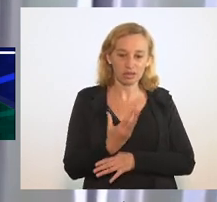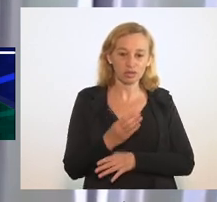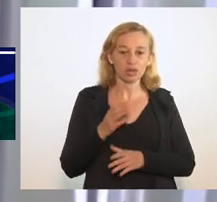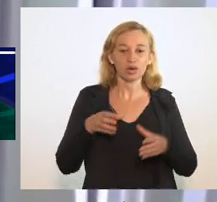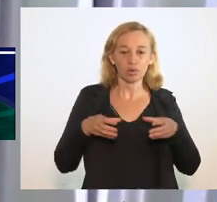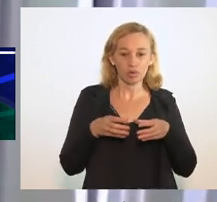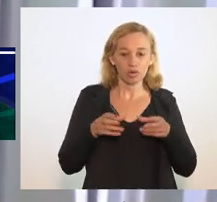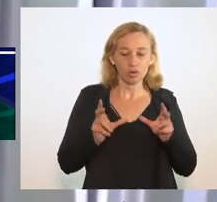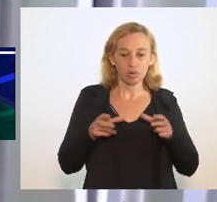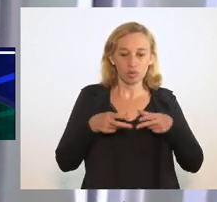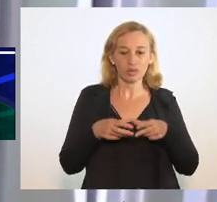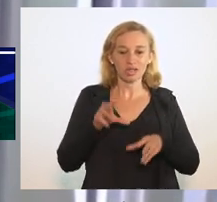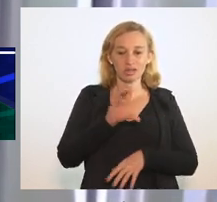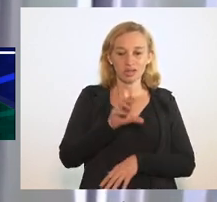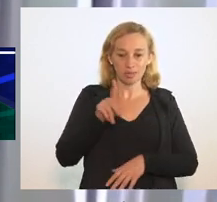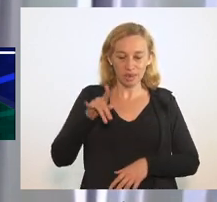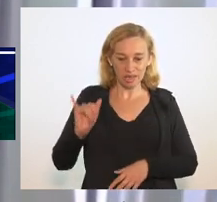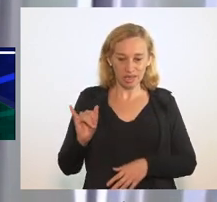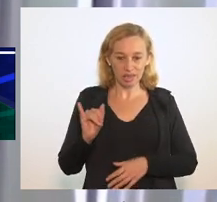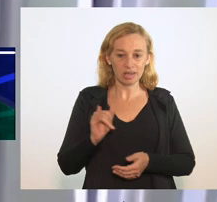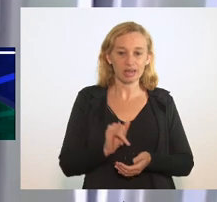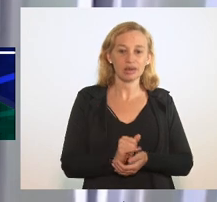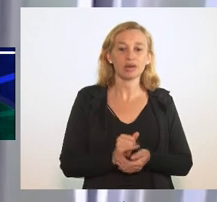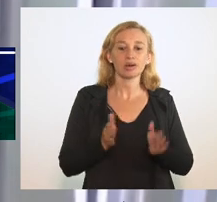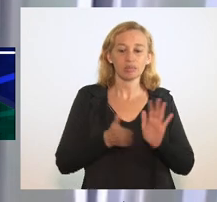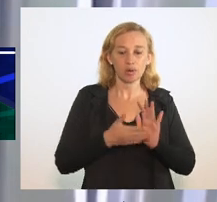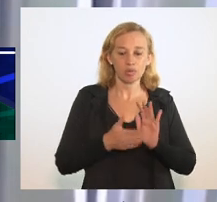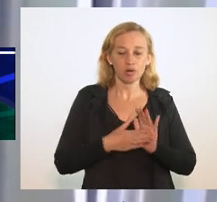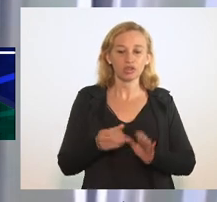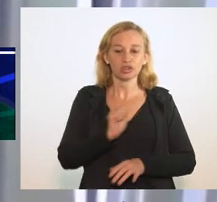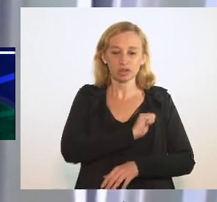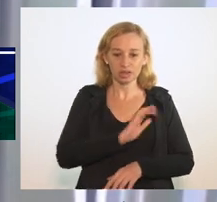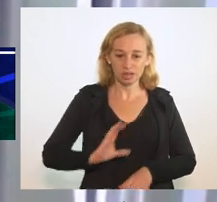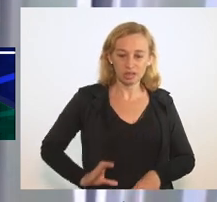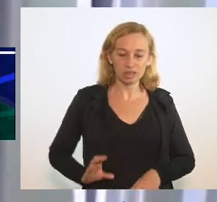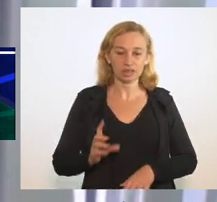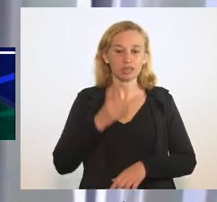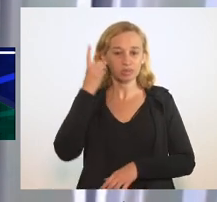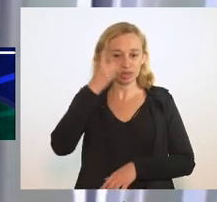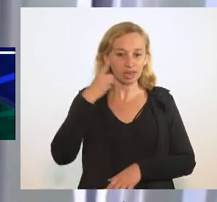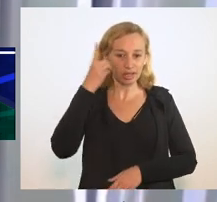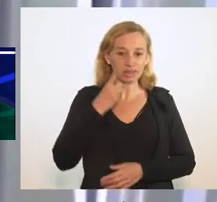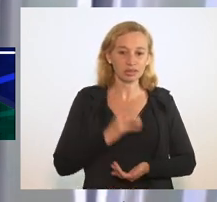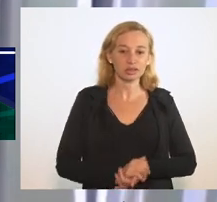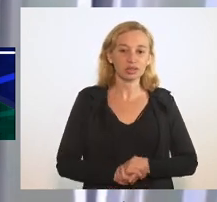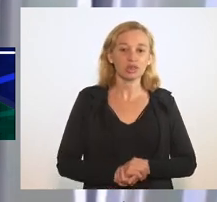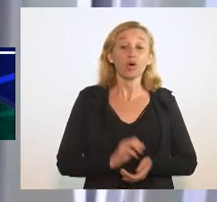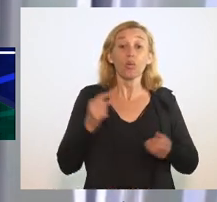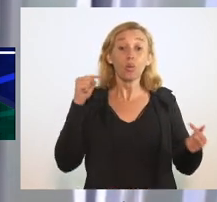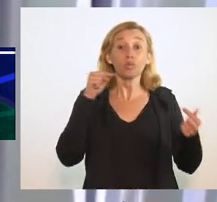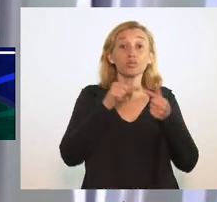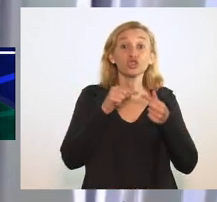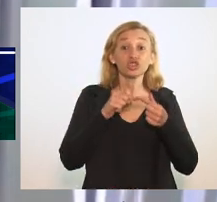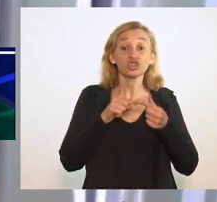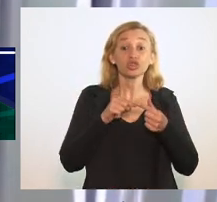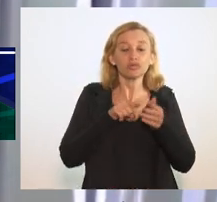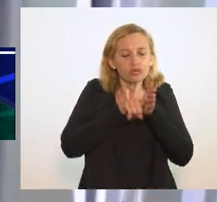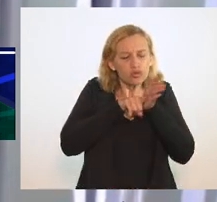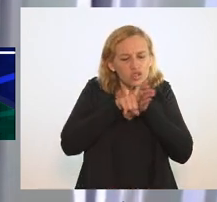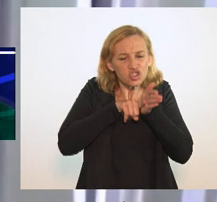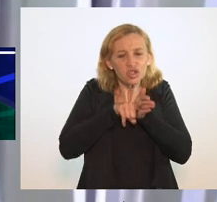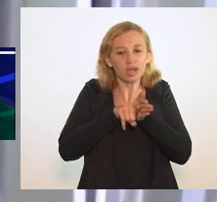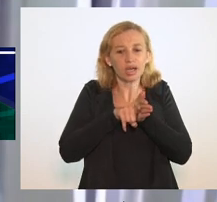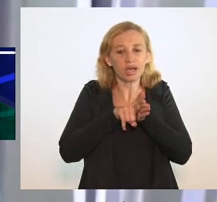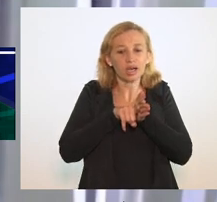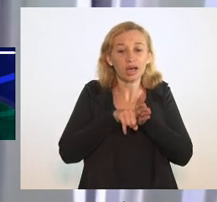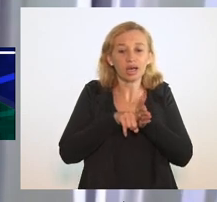comissão parlamentar de inquérito, proposta pelo deputado André Siciliano, com o objetivo de investigar